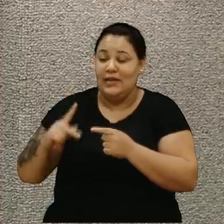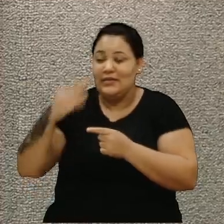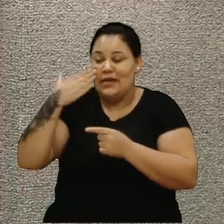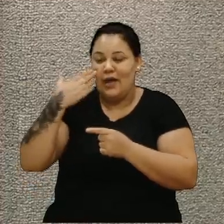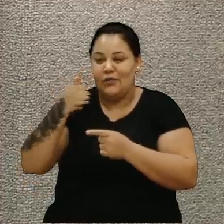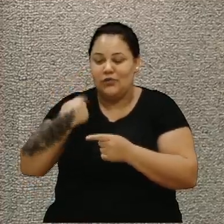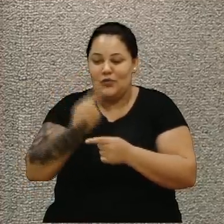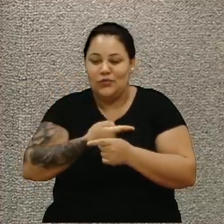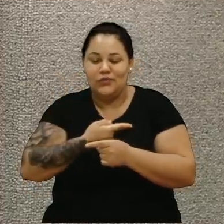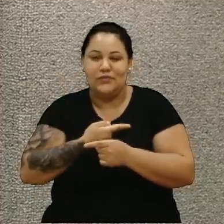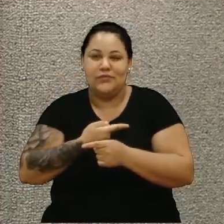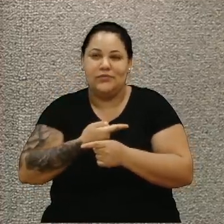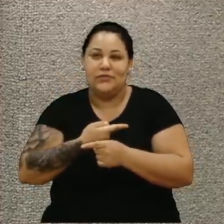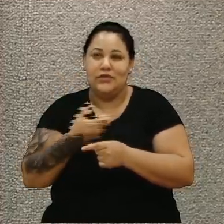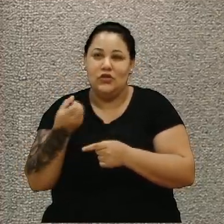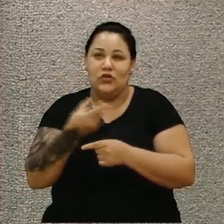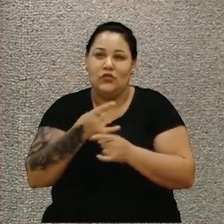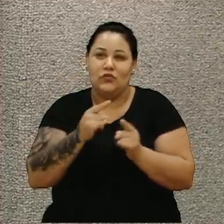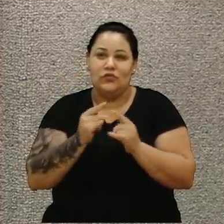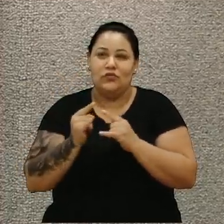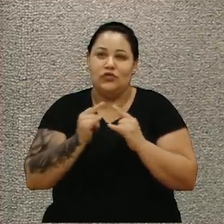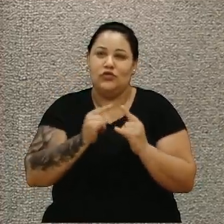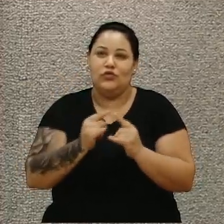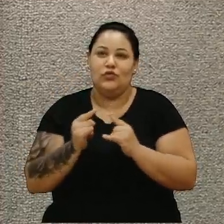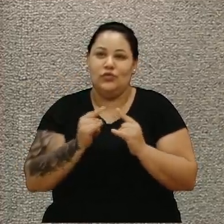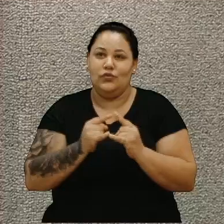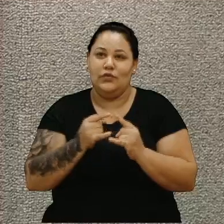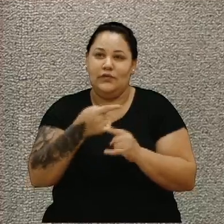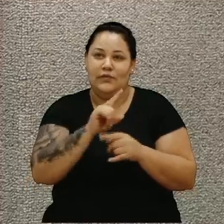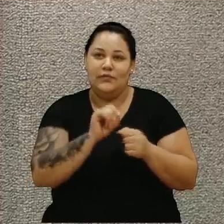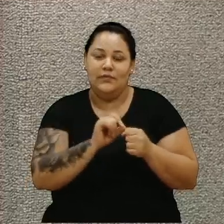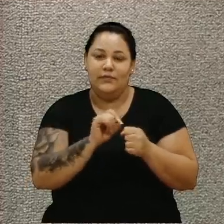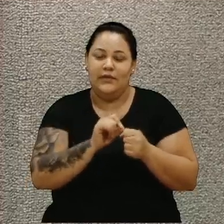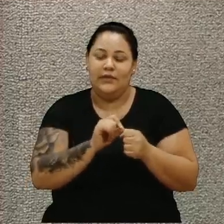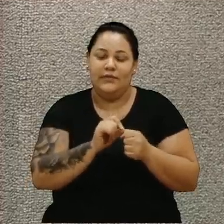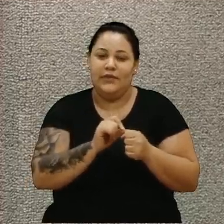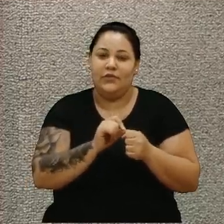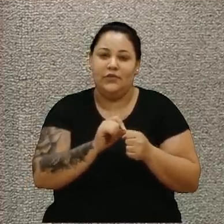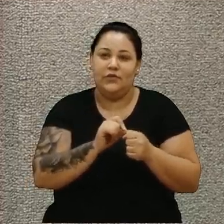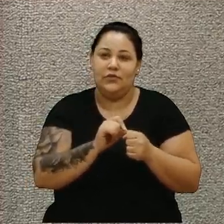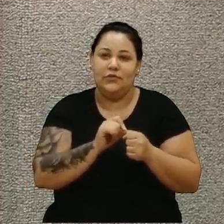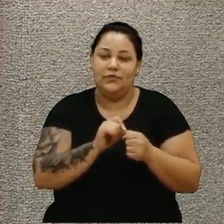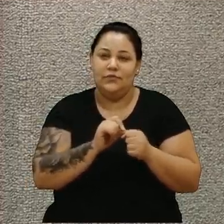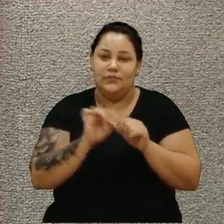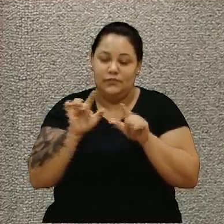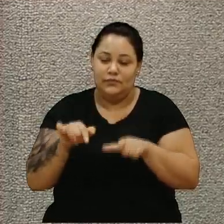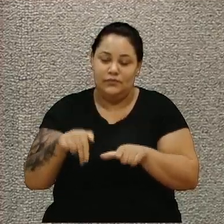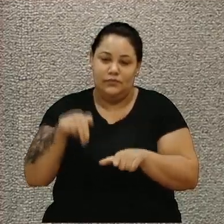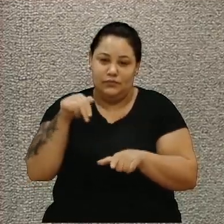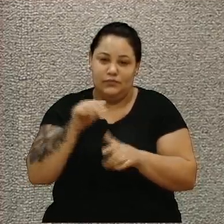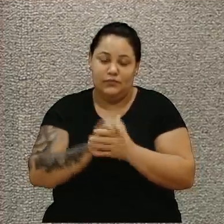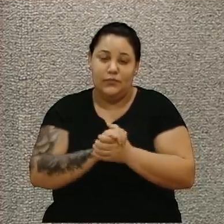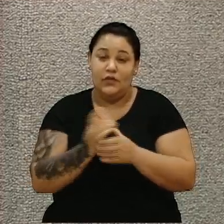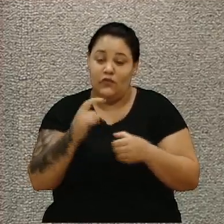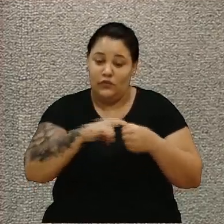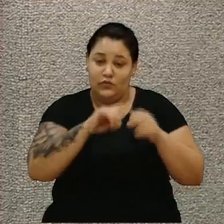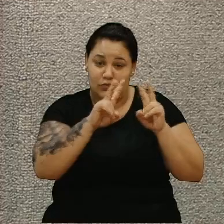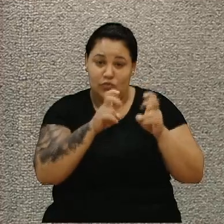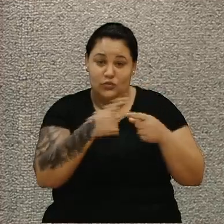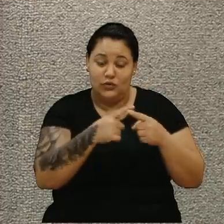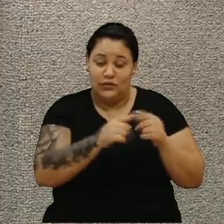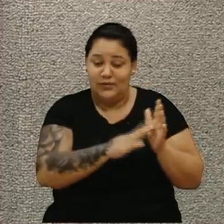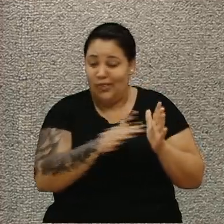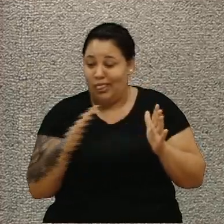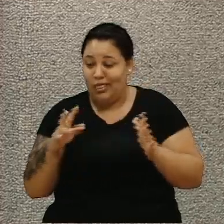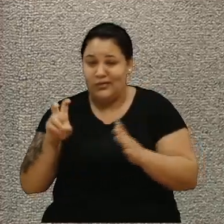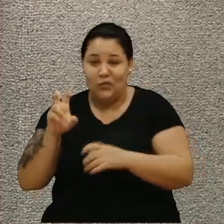prisioneiros desse novo instituto que vai prestar serviço lá na Zona Norte. E eu vou voltar ao tema, até porque nesses 5 anos